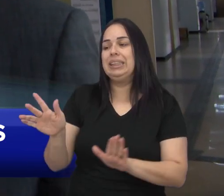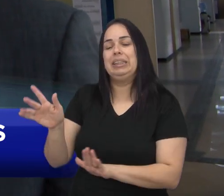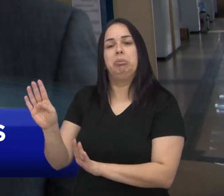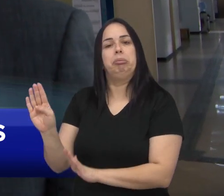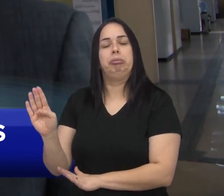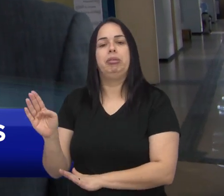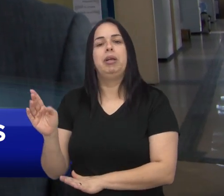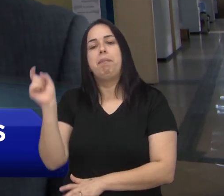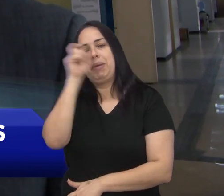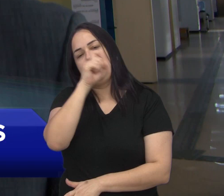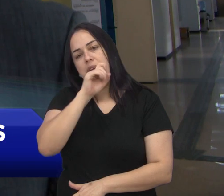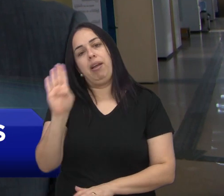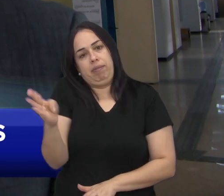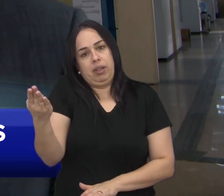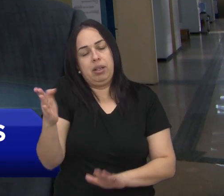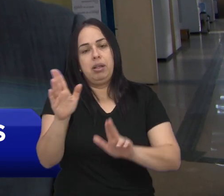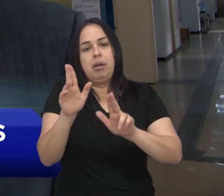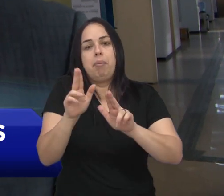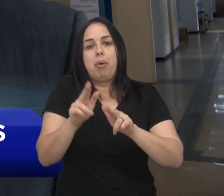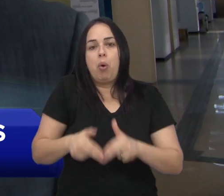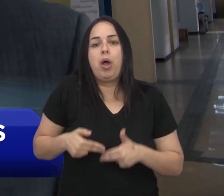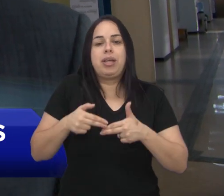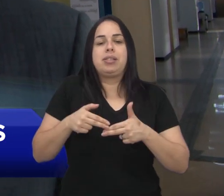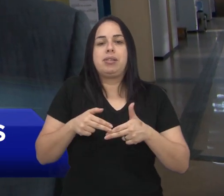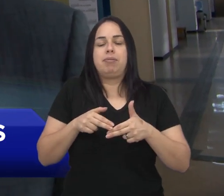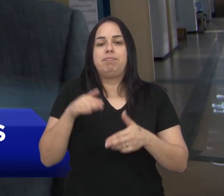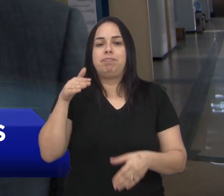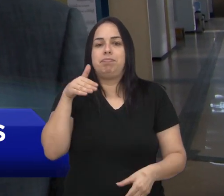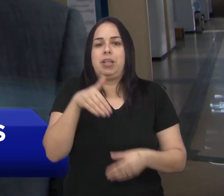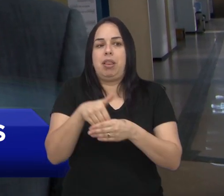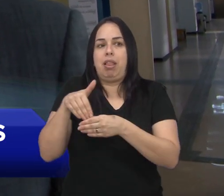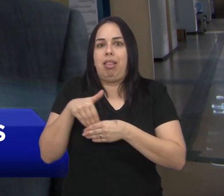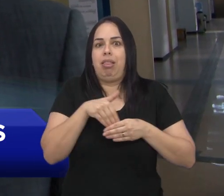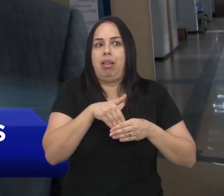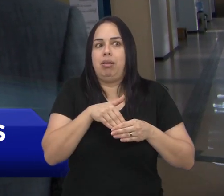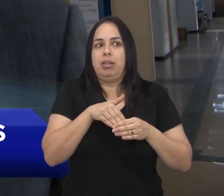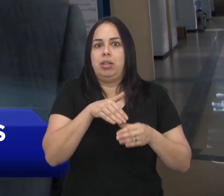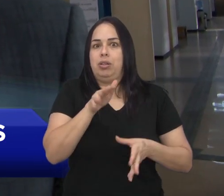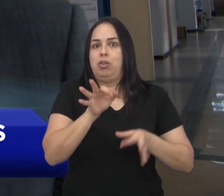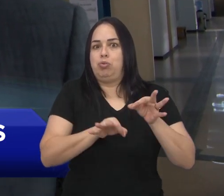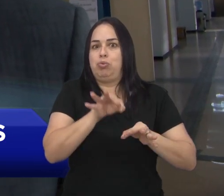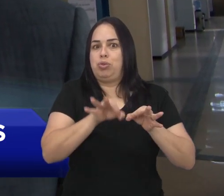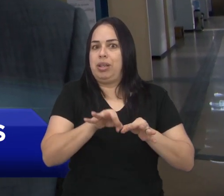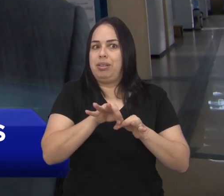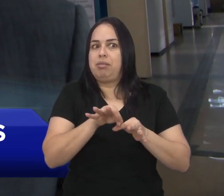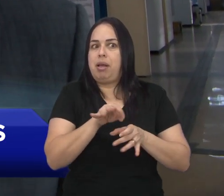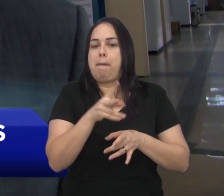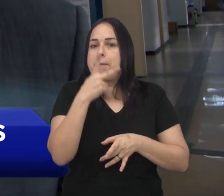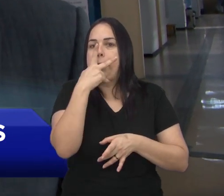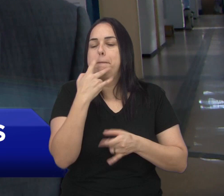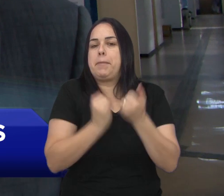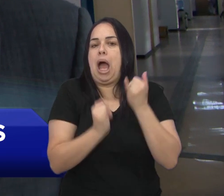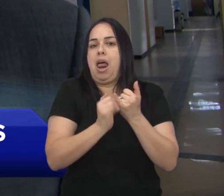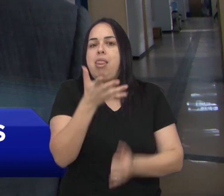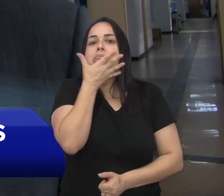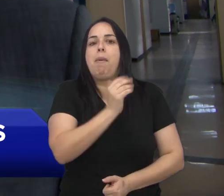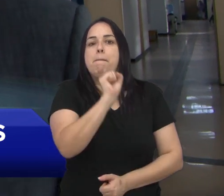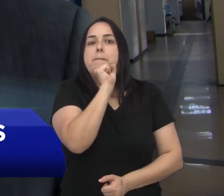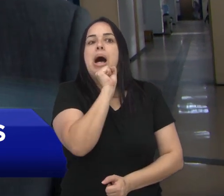ser usada para o bem. Só que aí a Justiça Eleitoral se comportou como um pai do cidadão